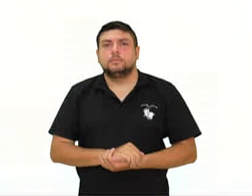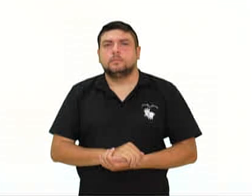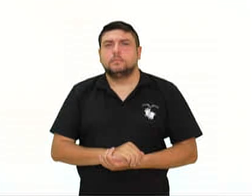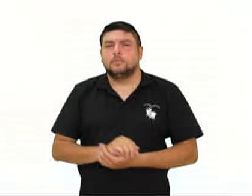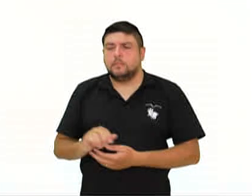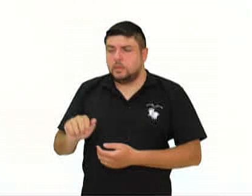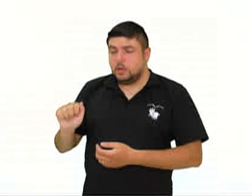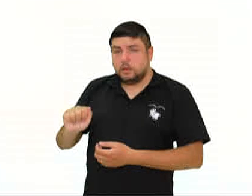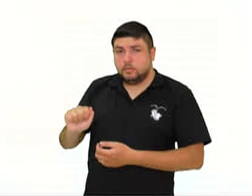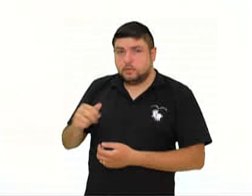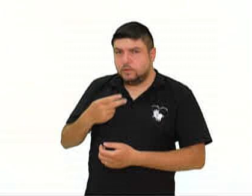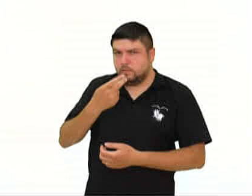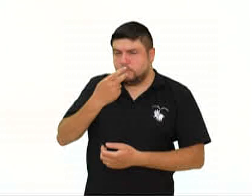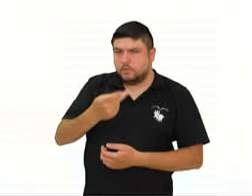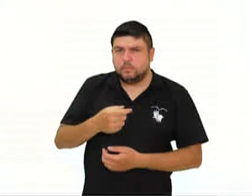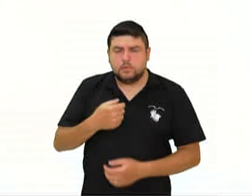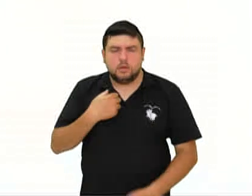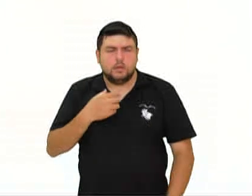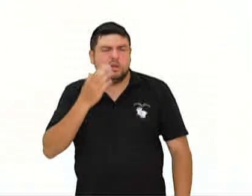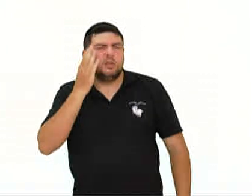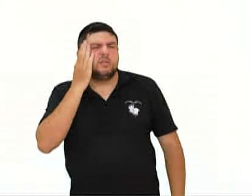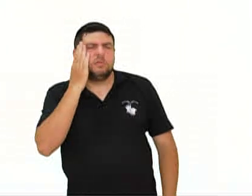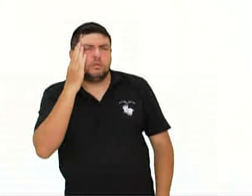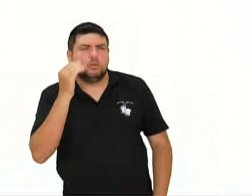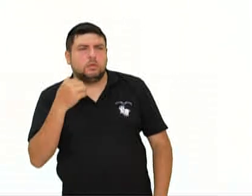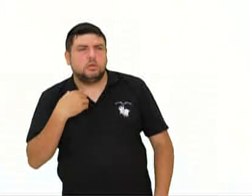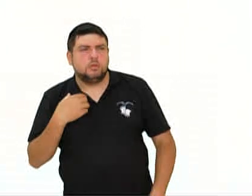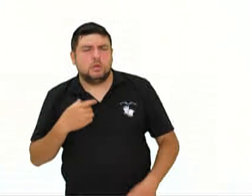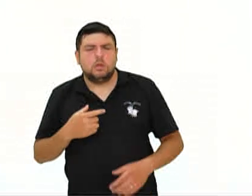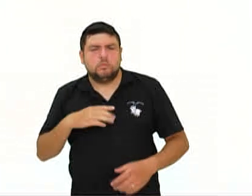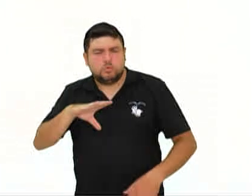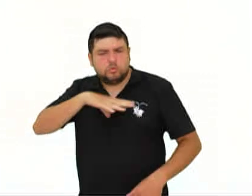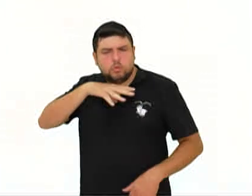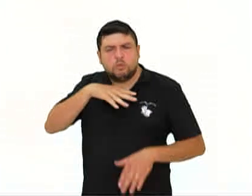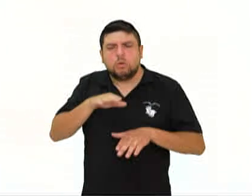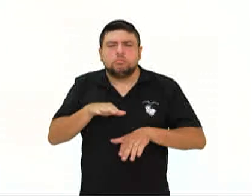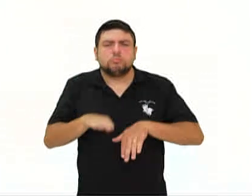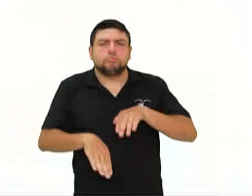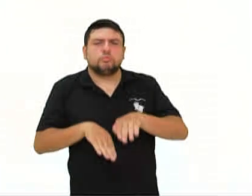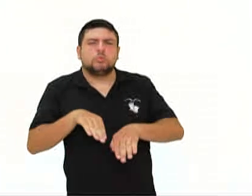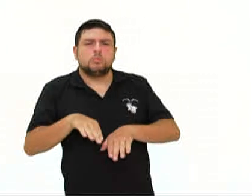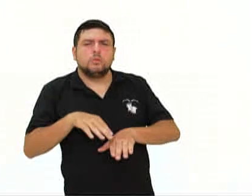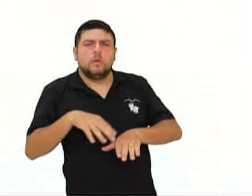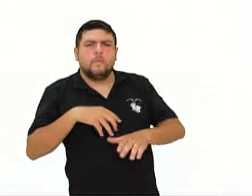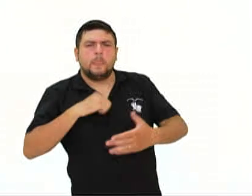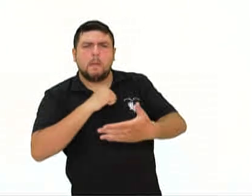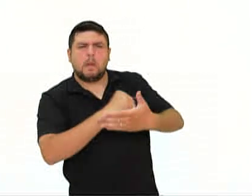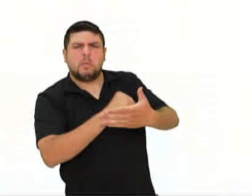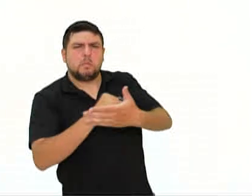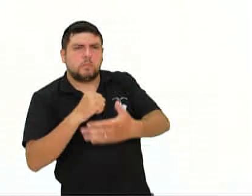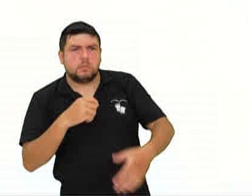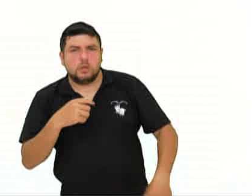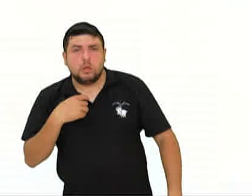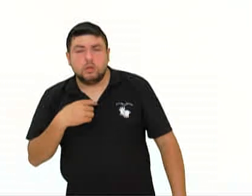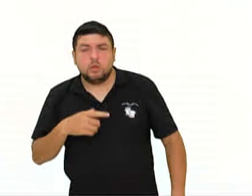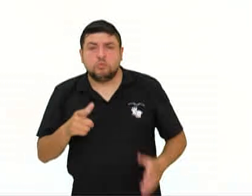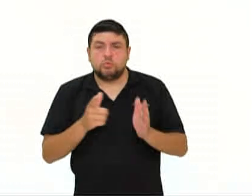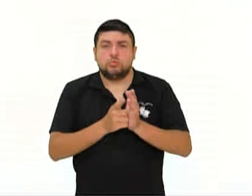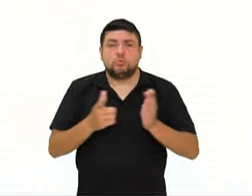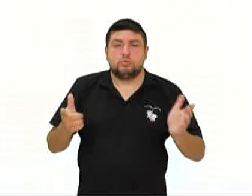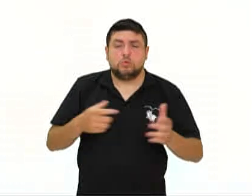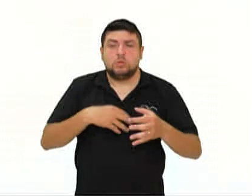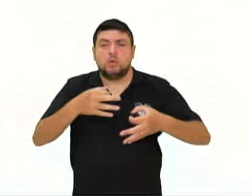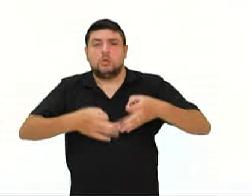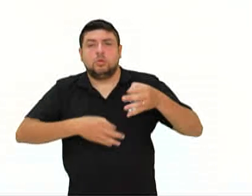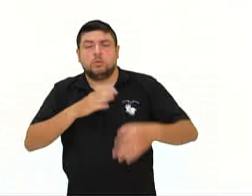diz: já sei, os degraus do crime que desci corajosamente, sob o silêncio comprado dos jornais e a cegueira da justiça da